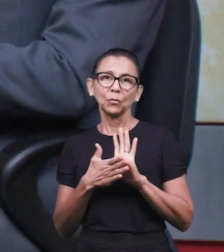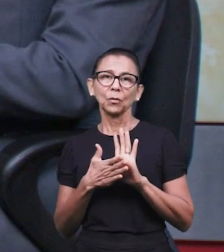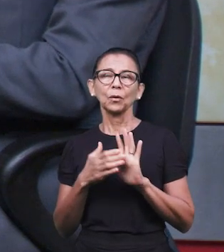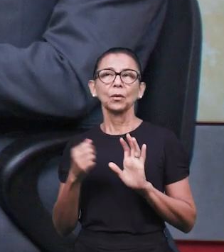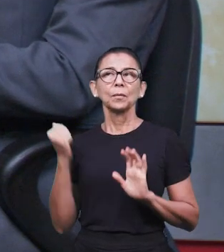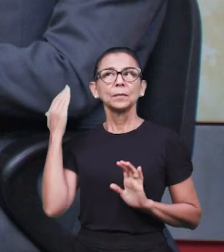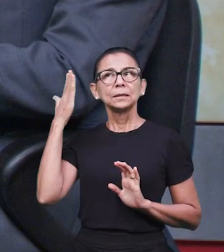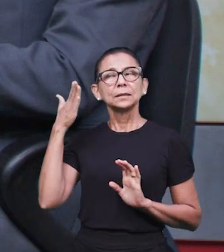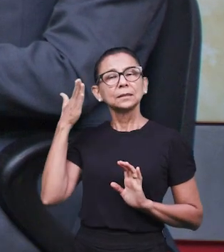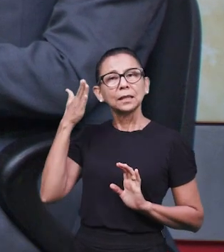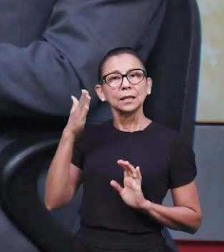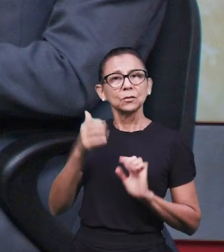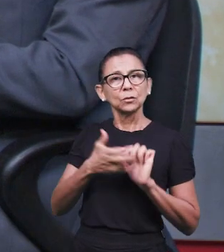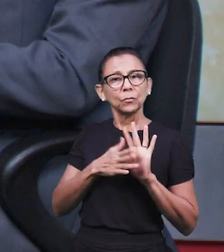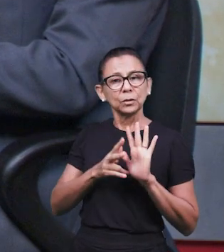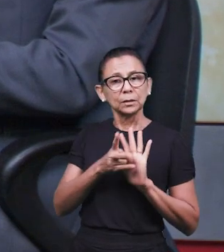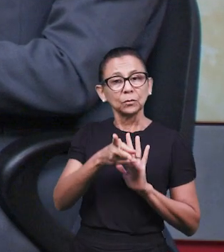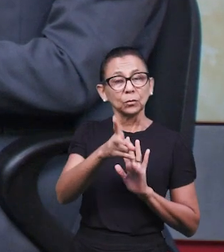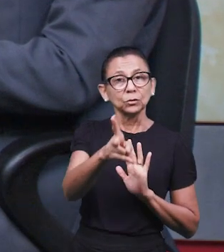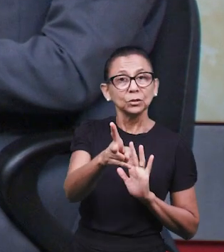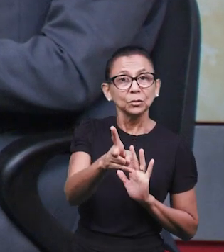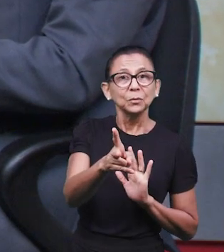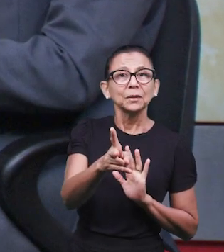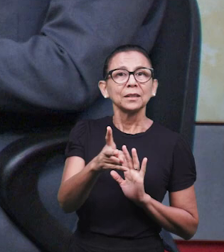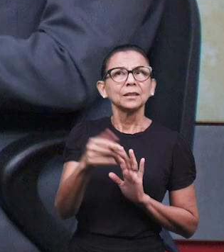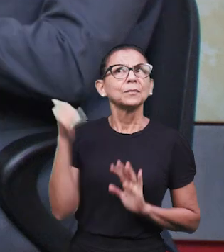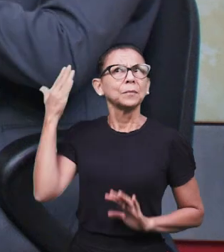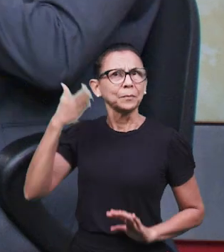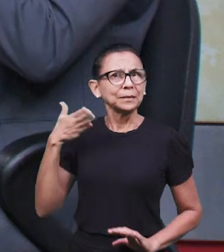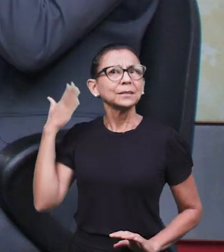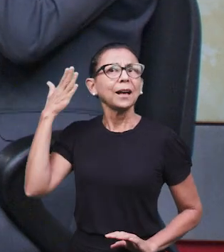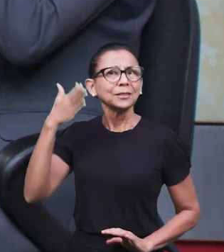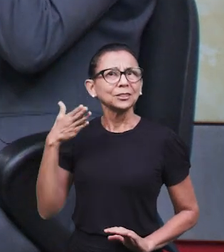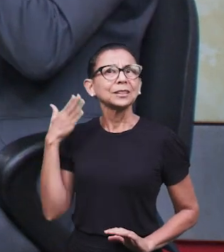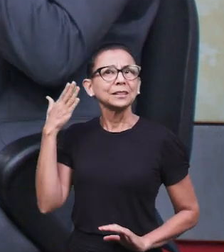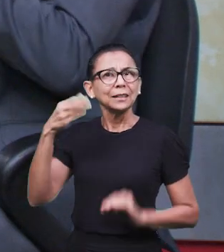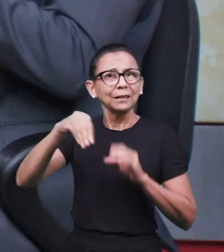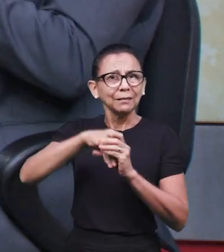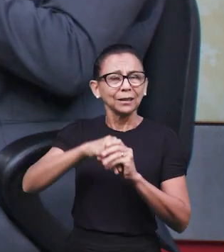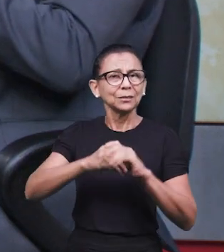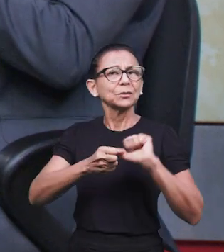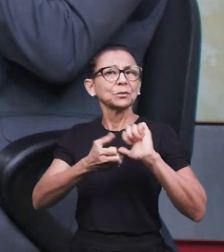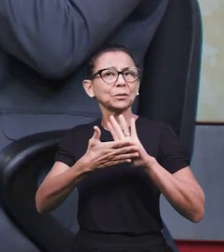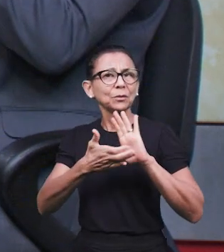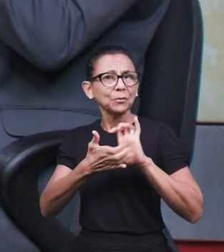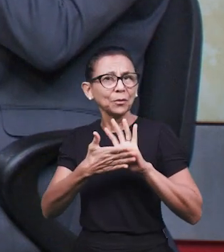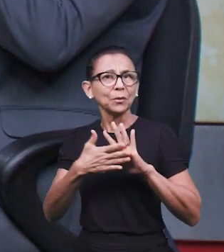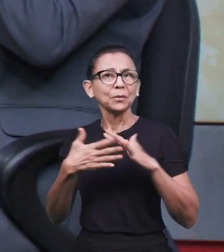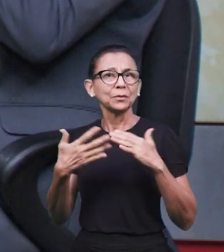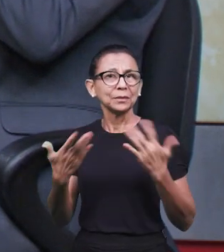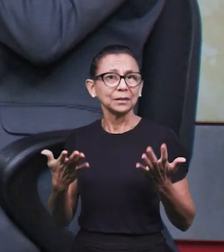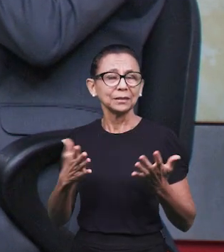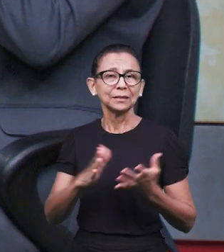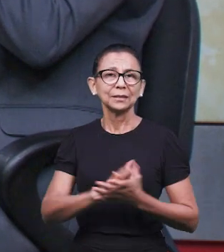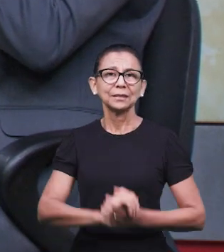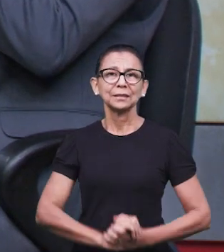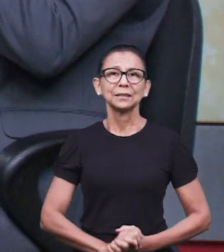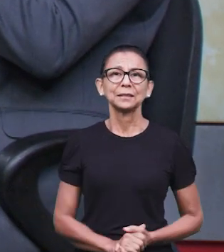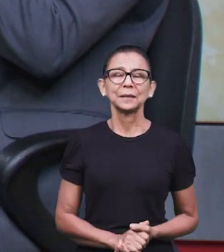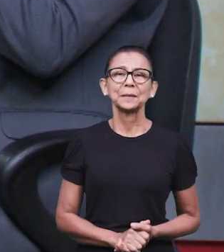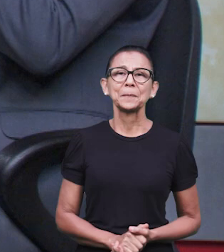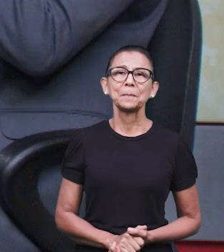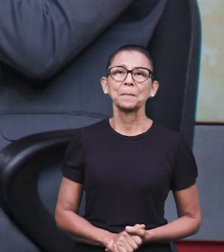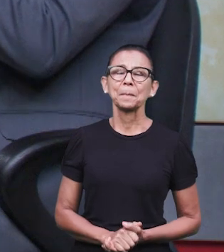acho que a melhor forma de entender isso, eu sempre tenho essa imagem do quadro, né, do pintor, que é a